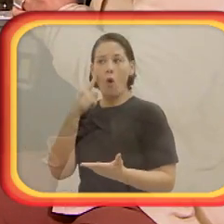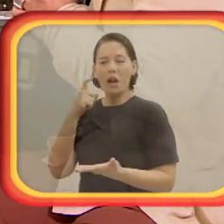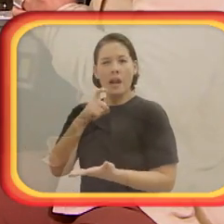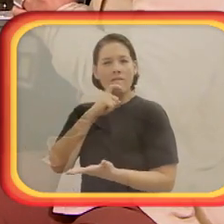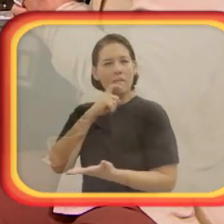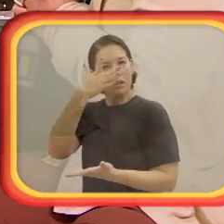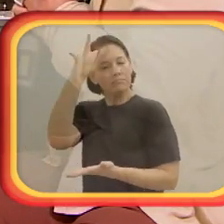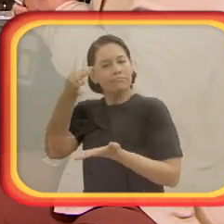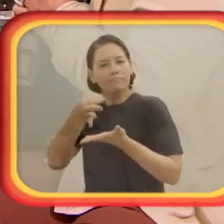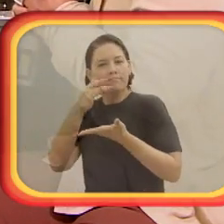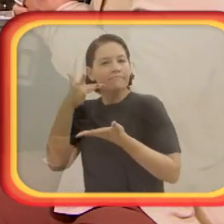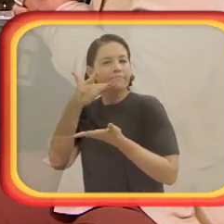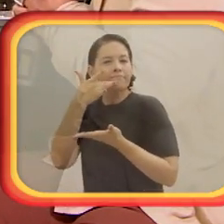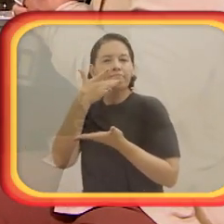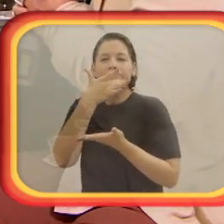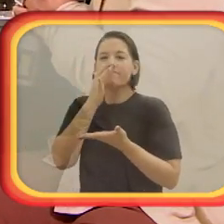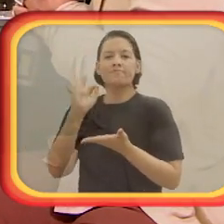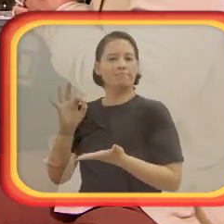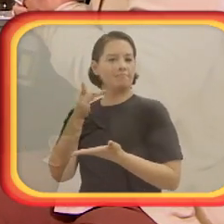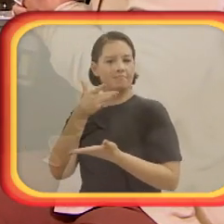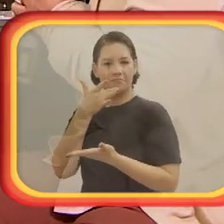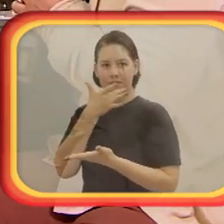Agora sim, né, Fê?